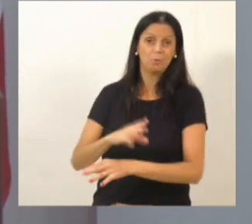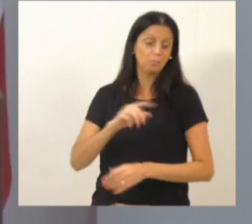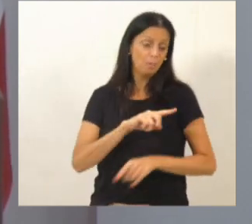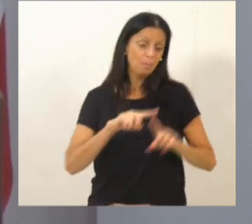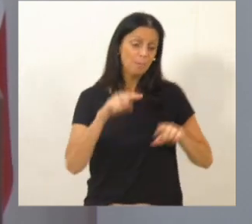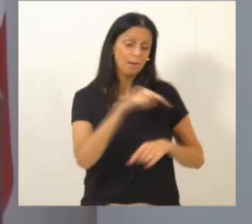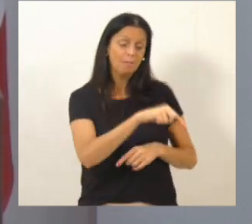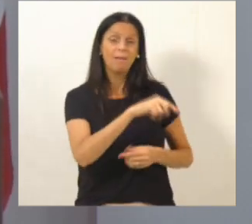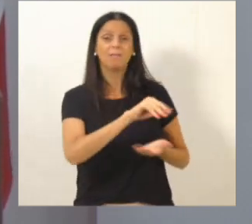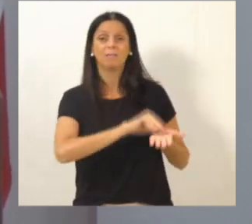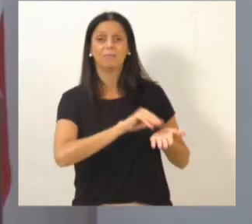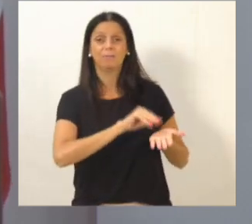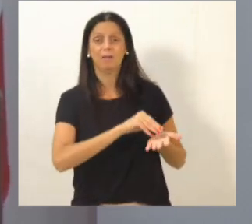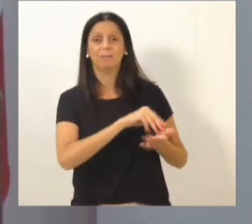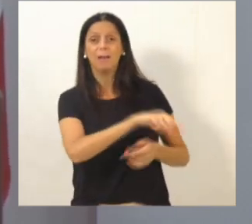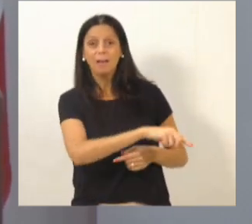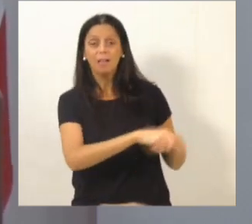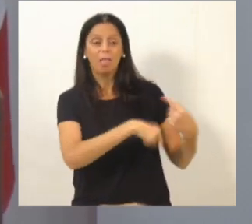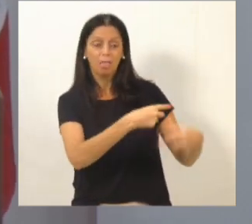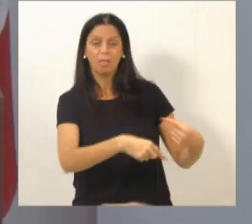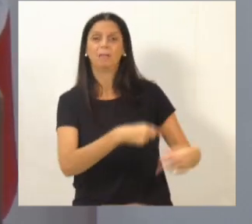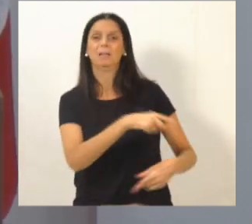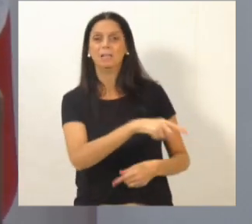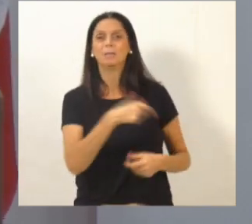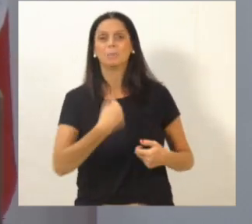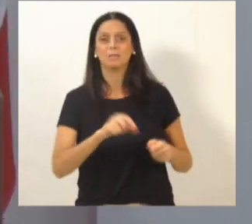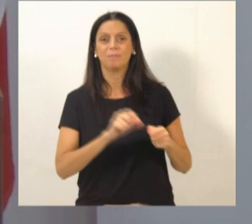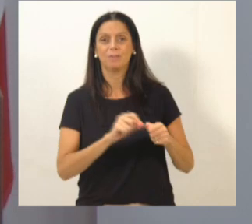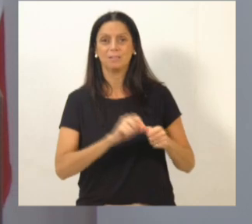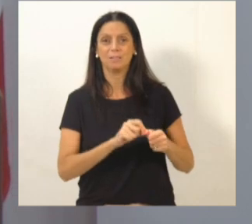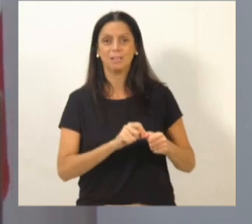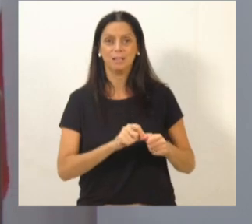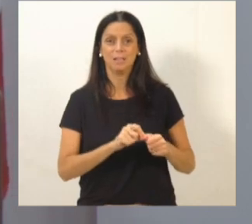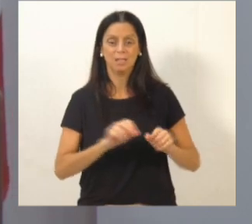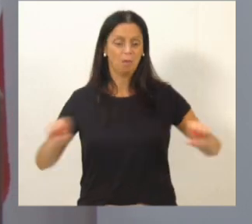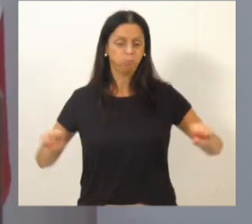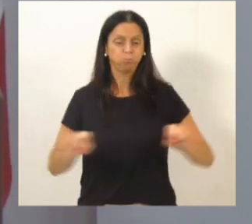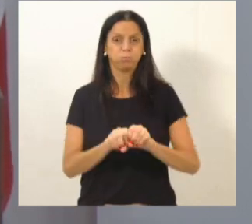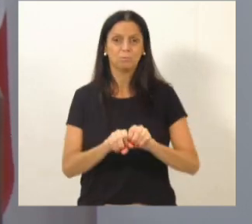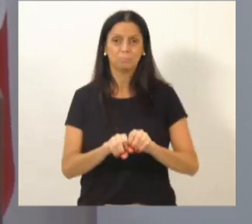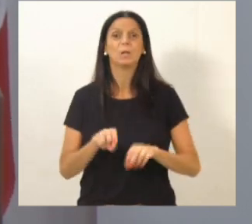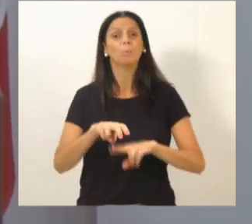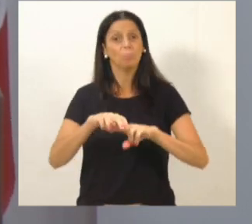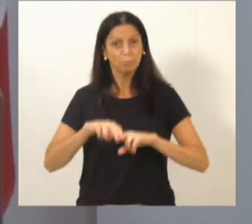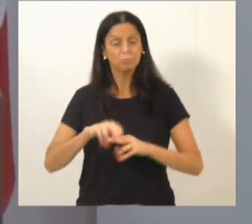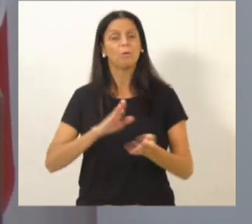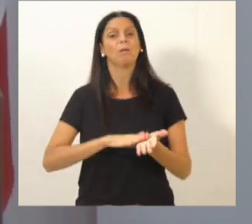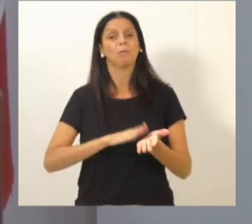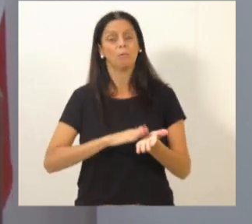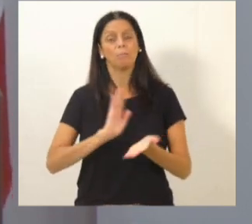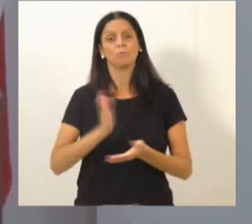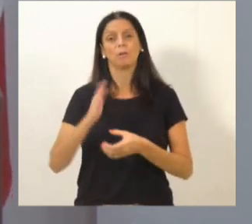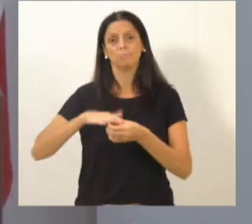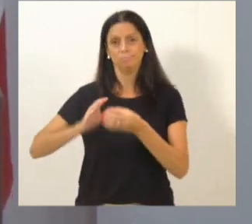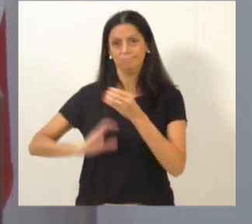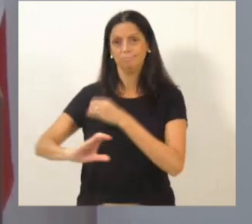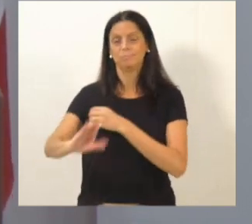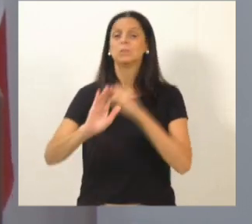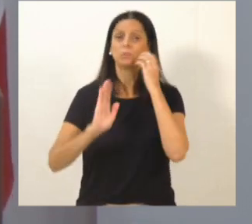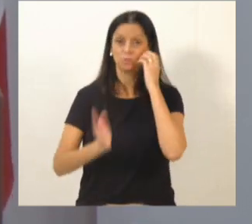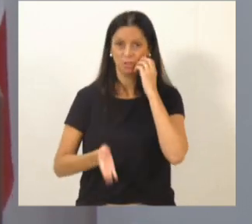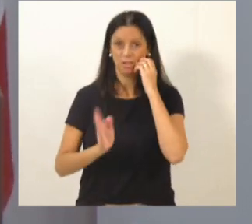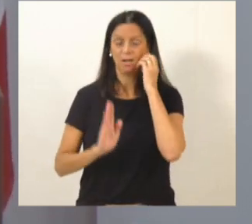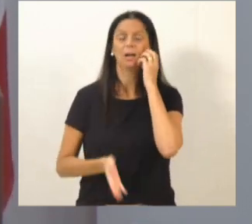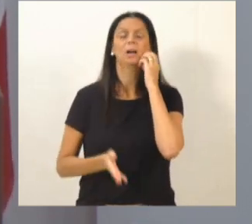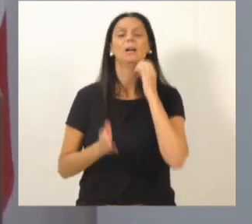do morador de fazer essa conexão. Só nesses casos é que é admitido de você ter um faturamento